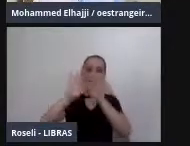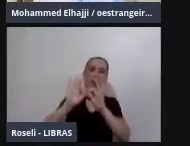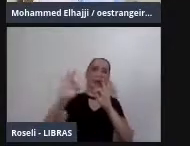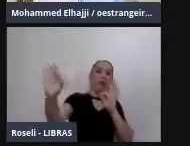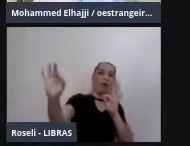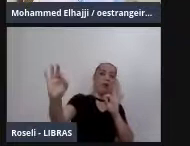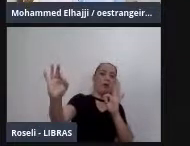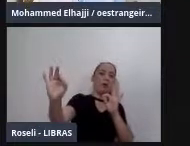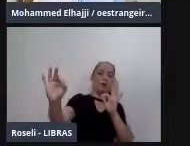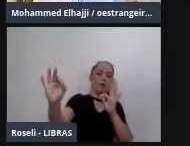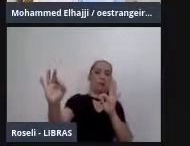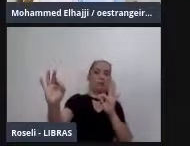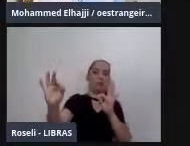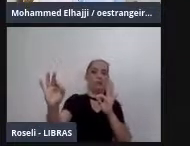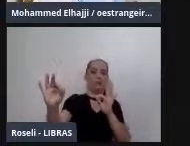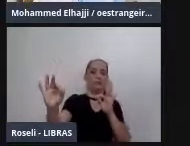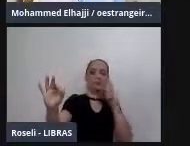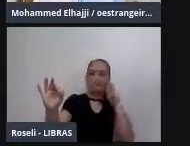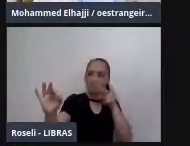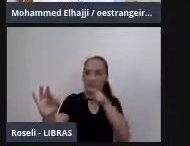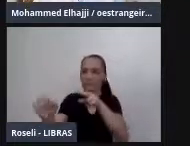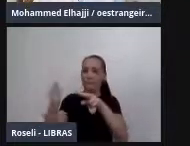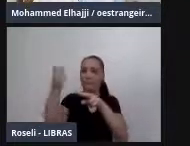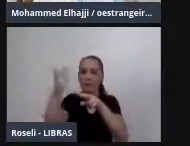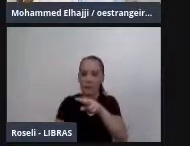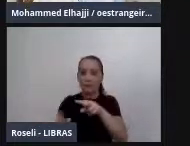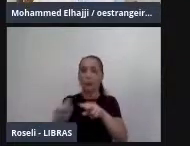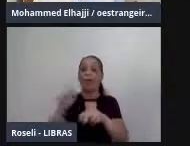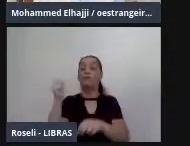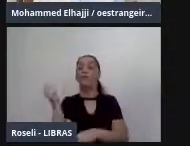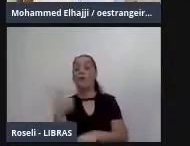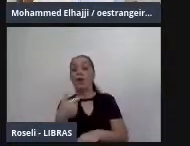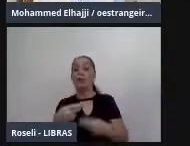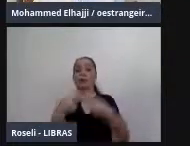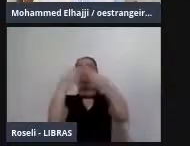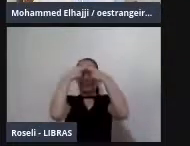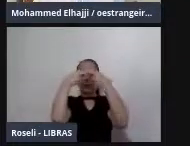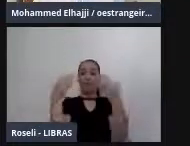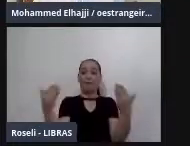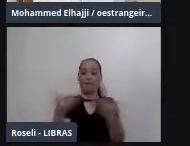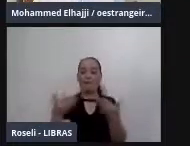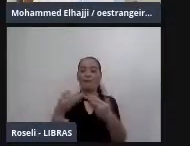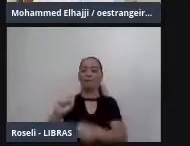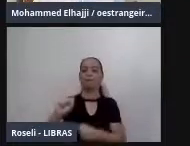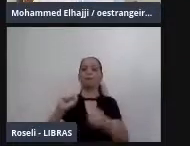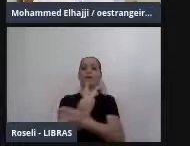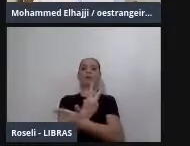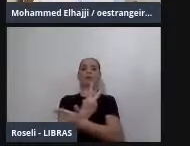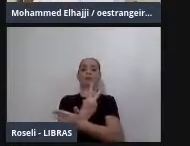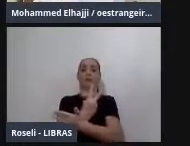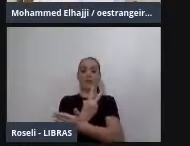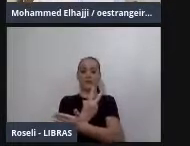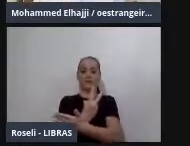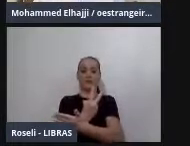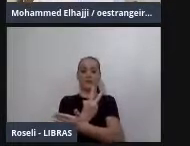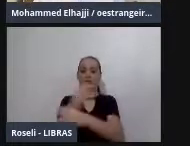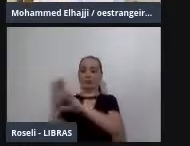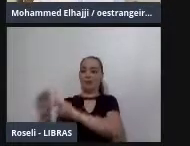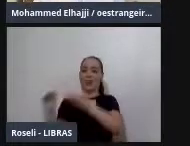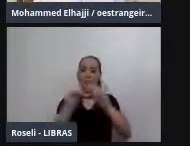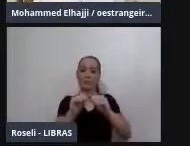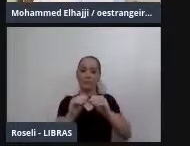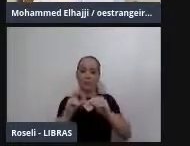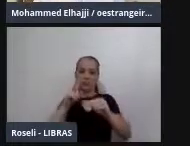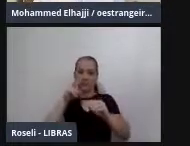revisitados do que esse trauma que acontece em tempo presente, o trauma do deslocamento forçado. Então, assim,